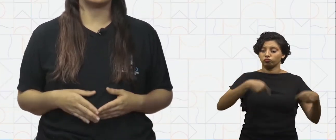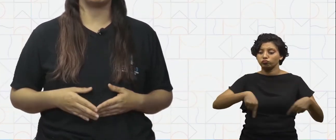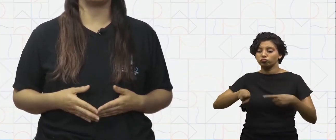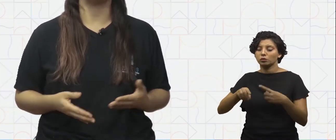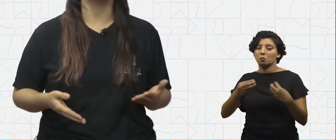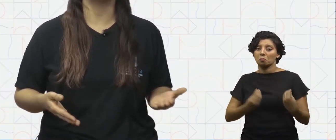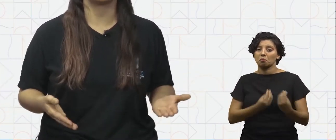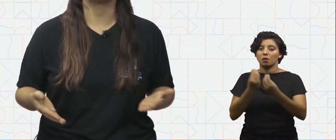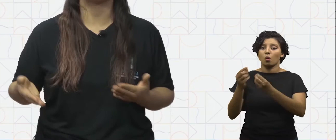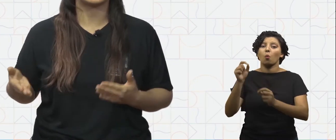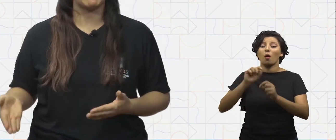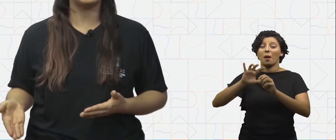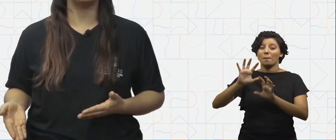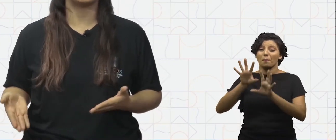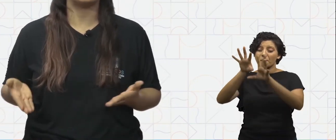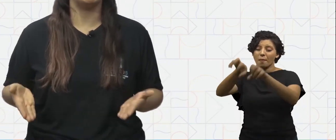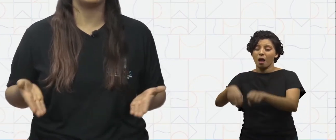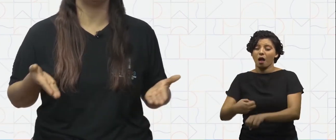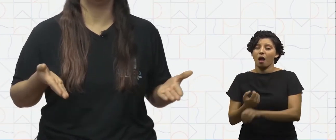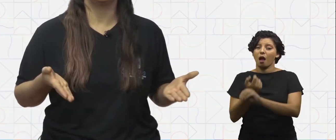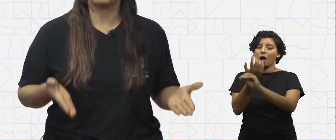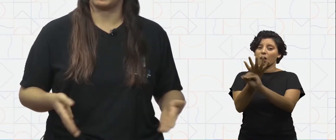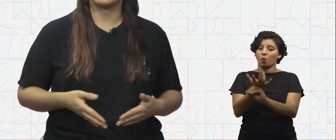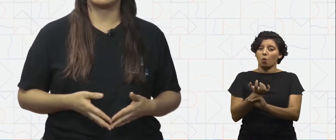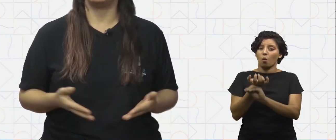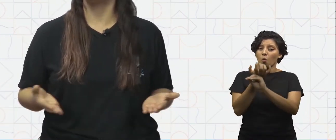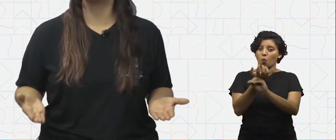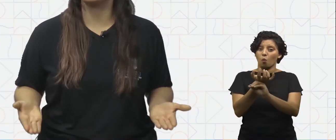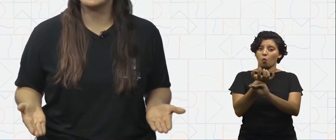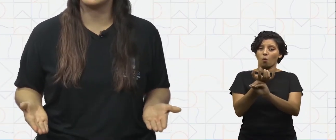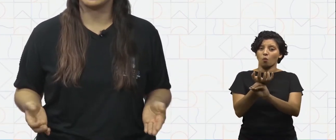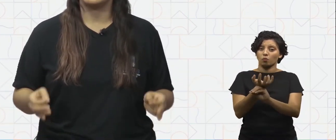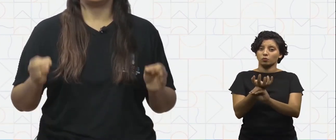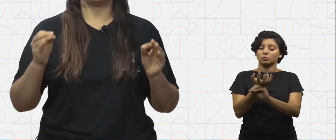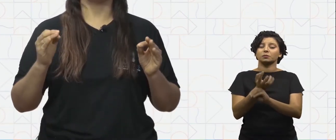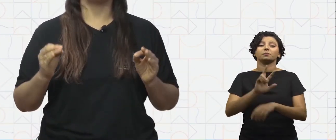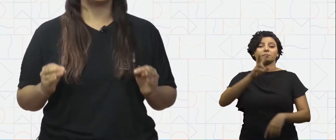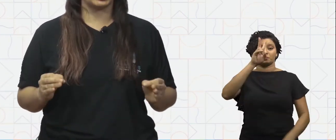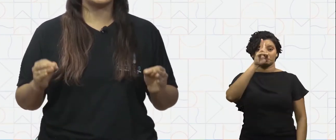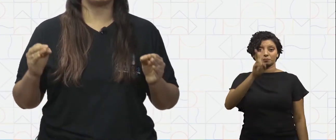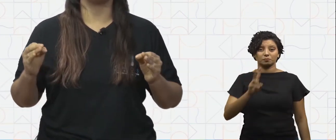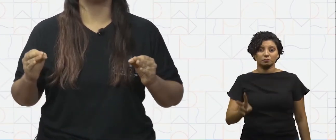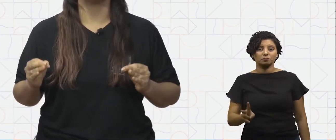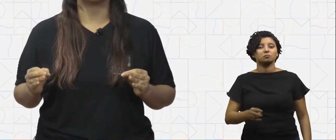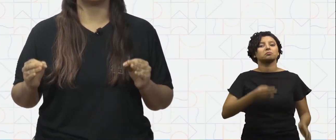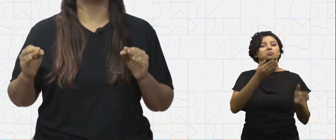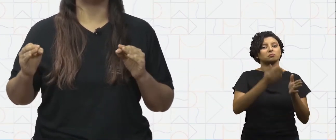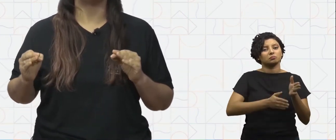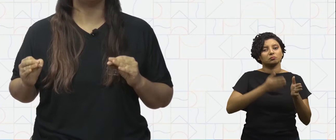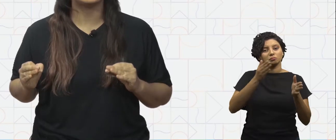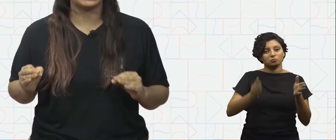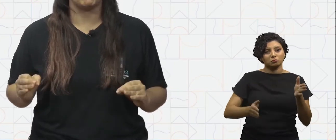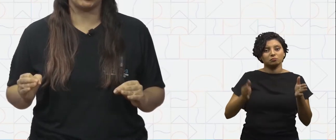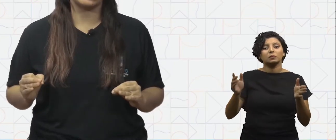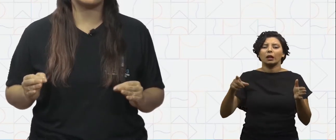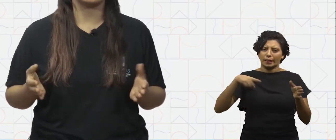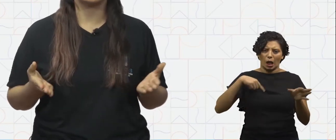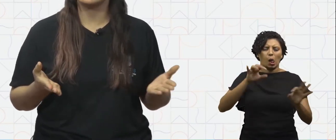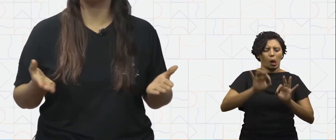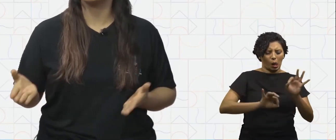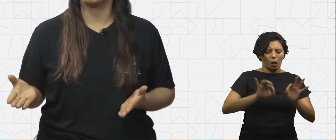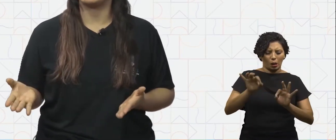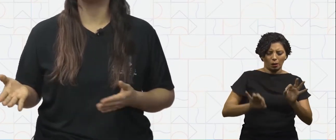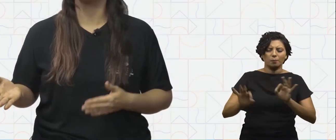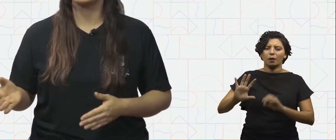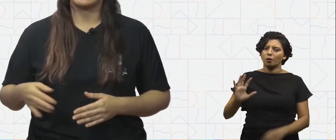outro desafio, que era capturar uma corça. Ou seja, a história foi contada na ordem